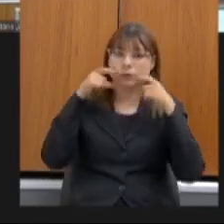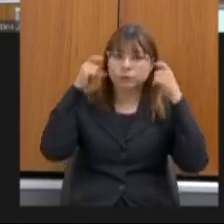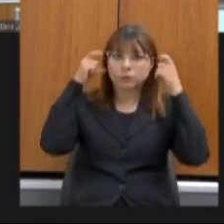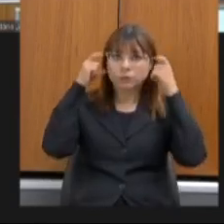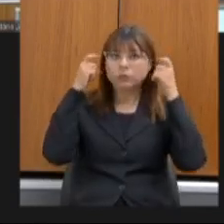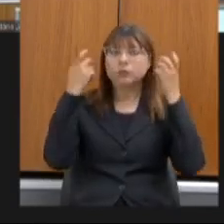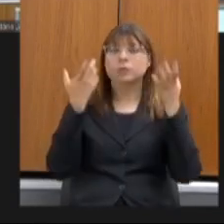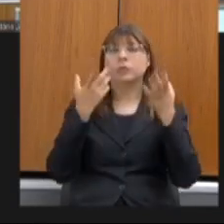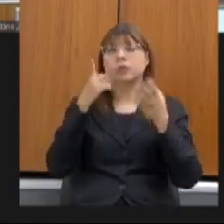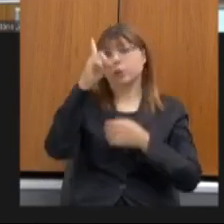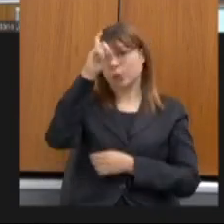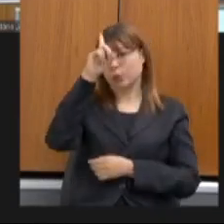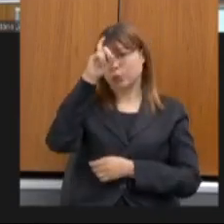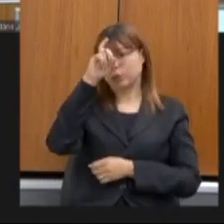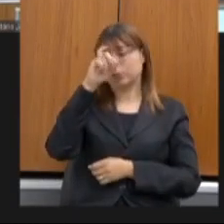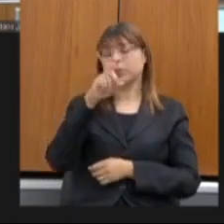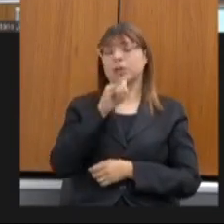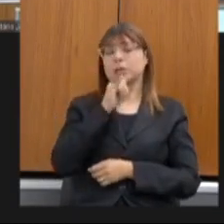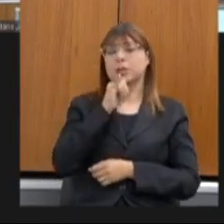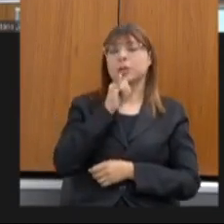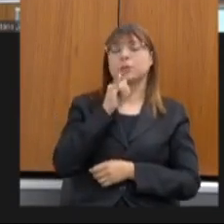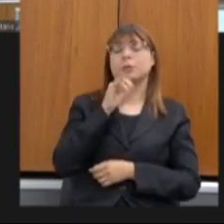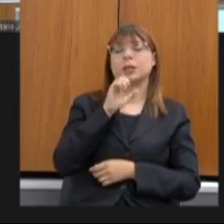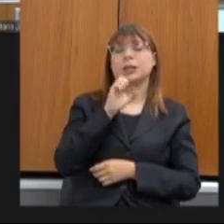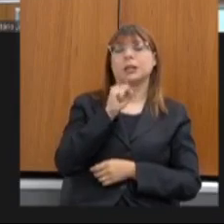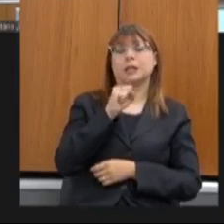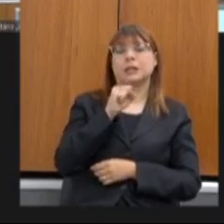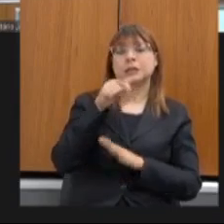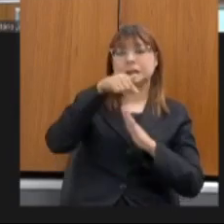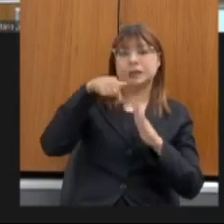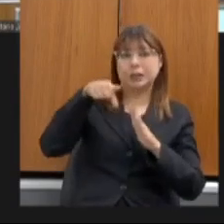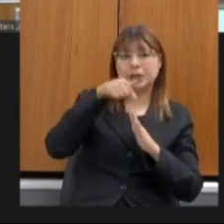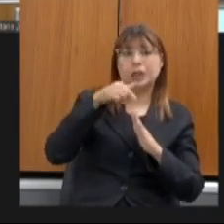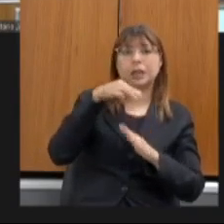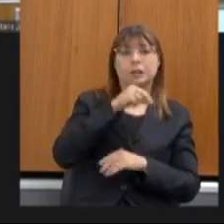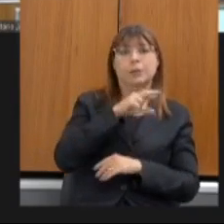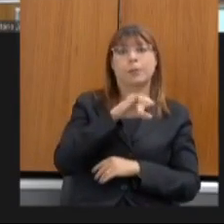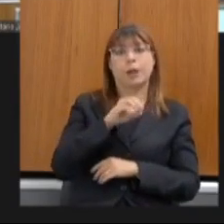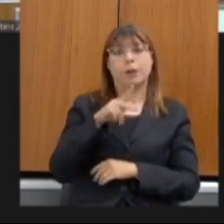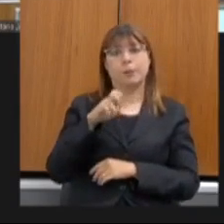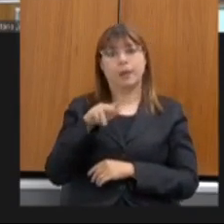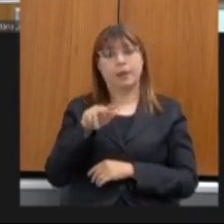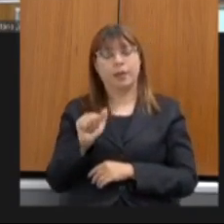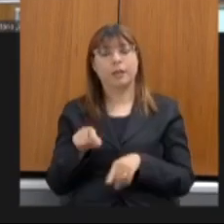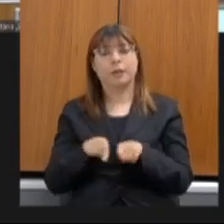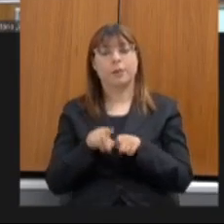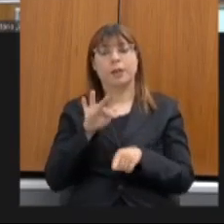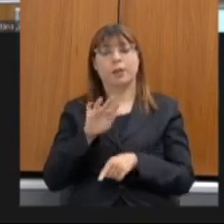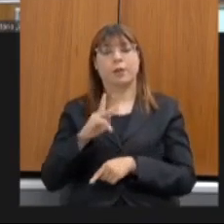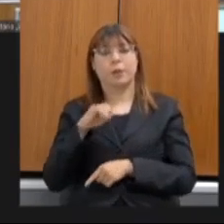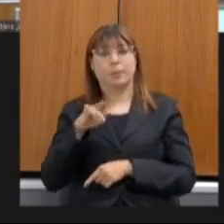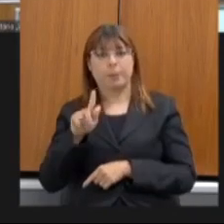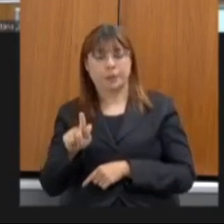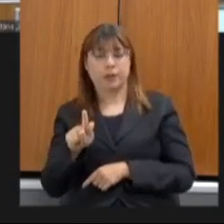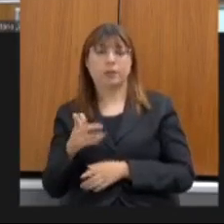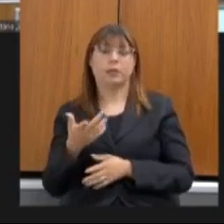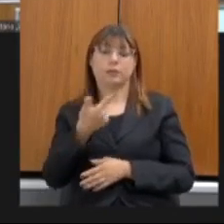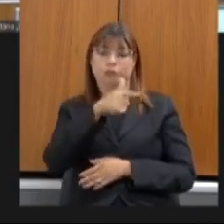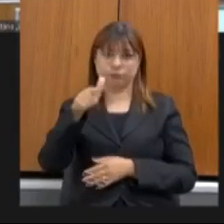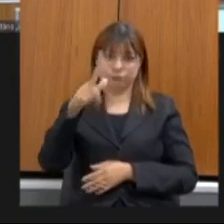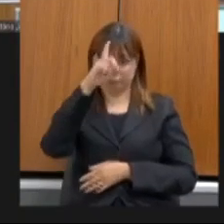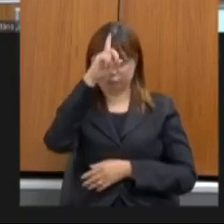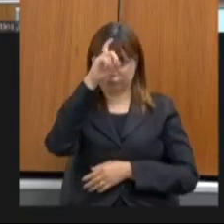shield para hospitais como Santa Casa Mário Penna é fenig né e outros hospitais